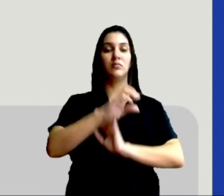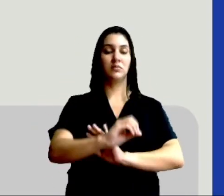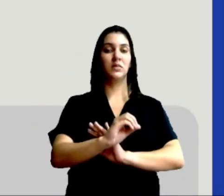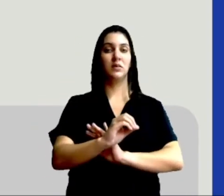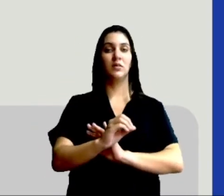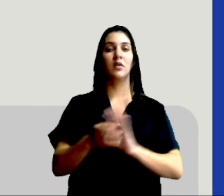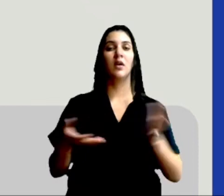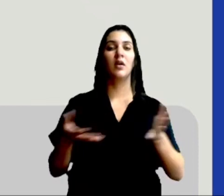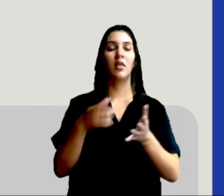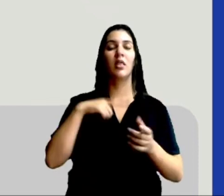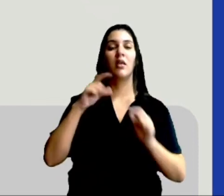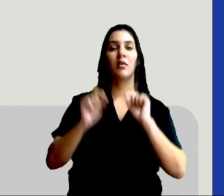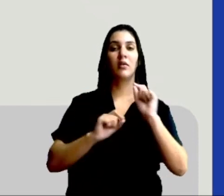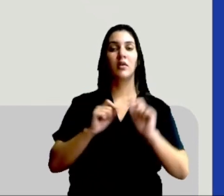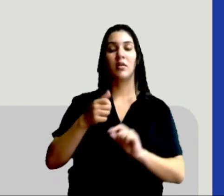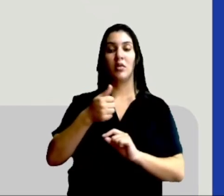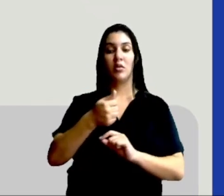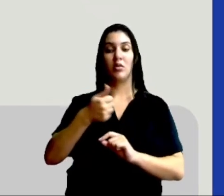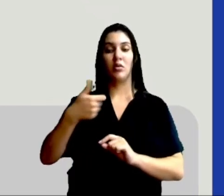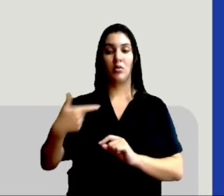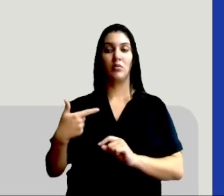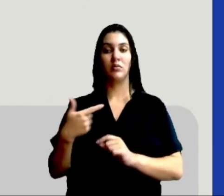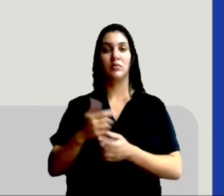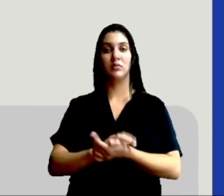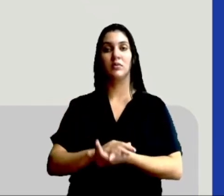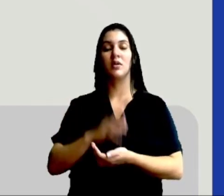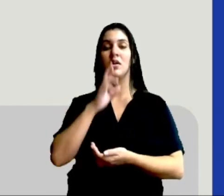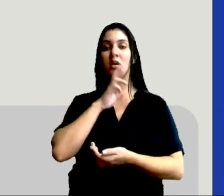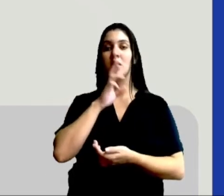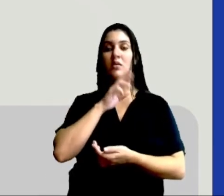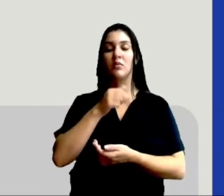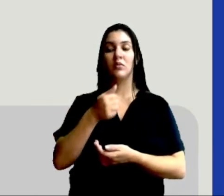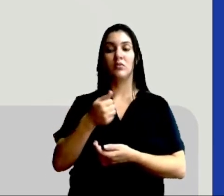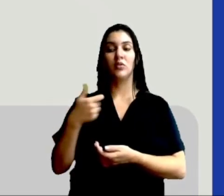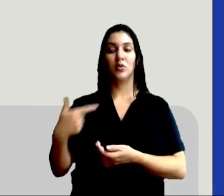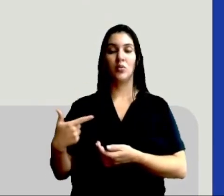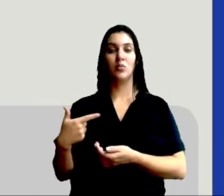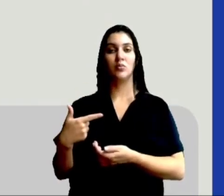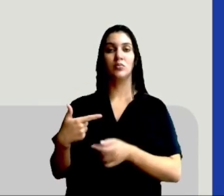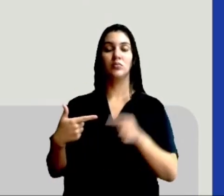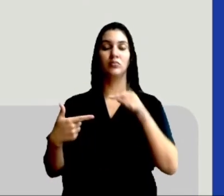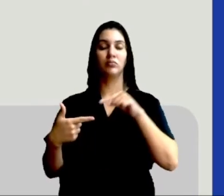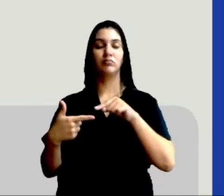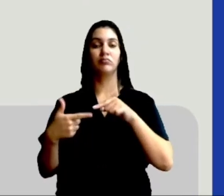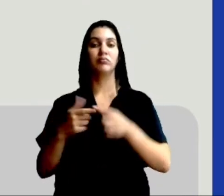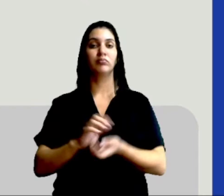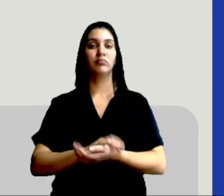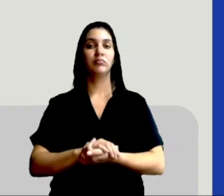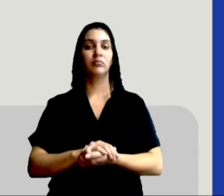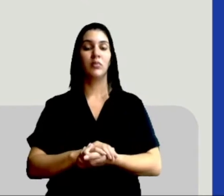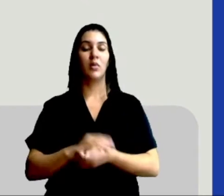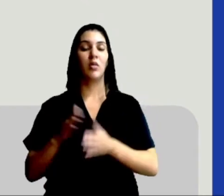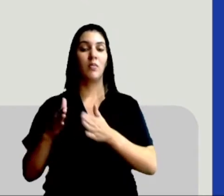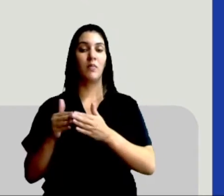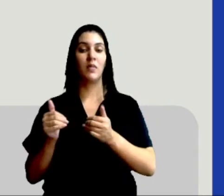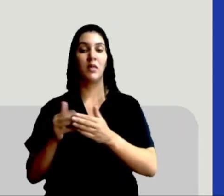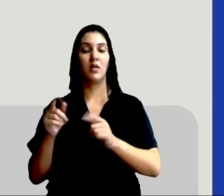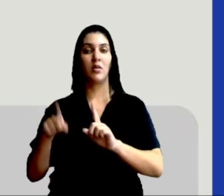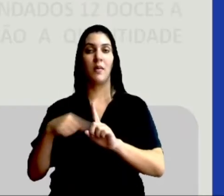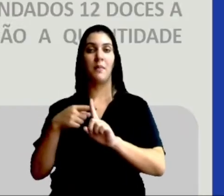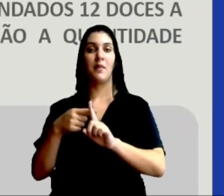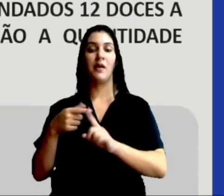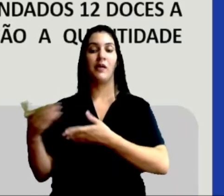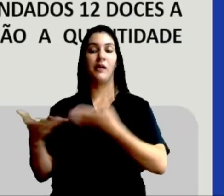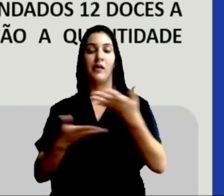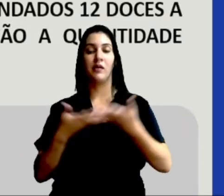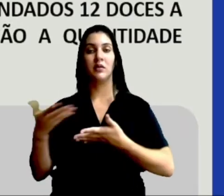0. E aí a gente tem o quê? 12, né? A resposta aí, 12 encomendas a mais